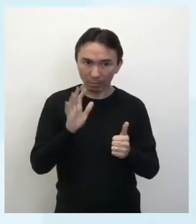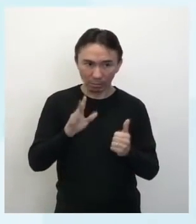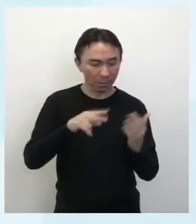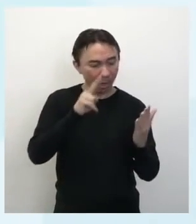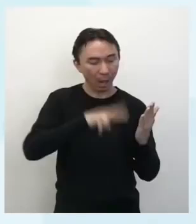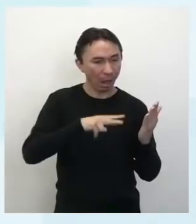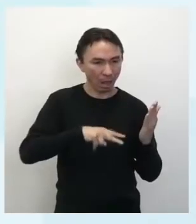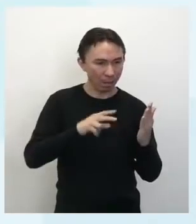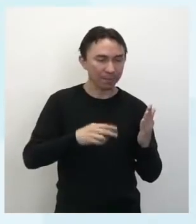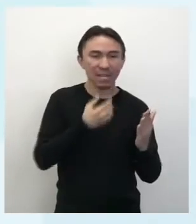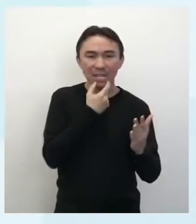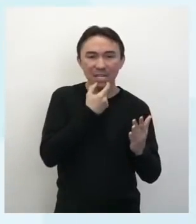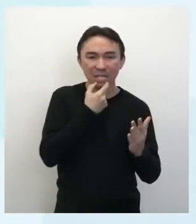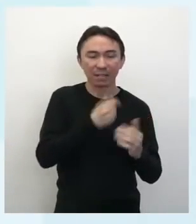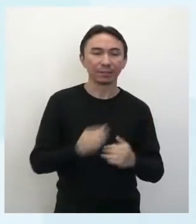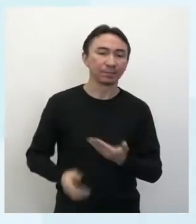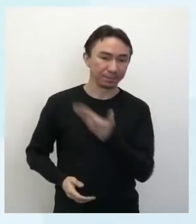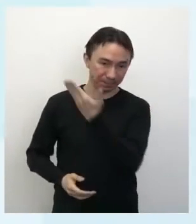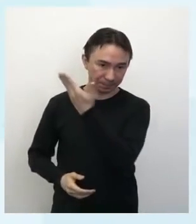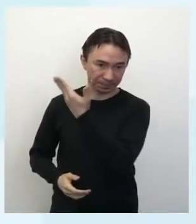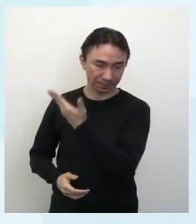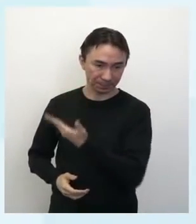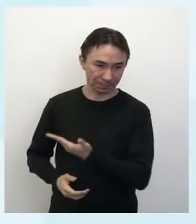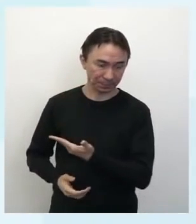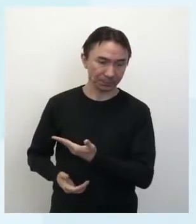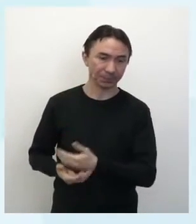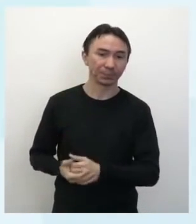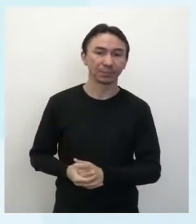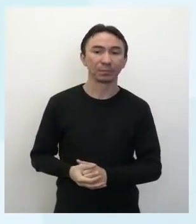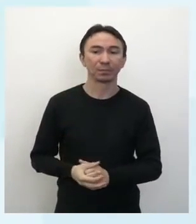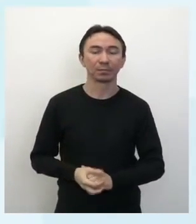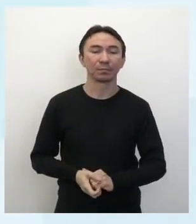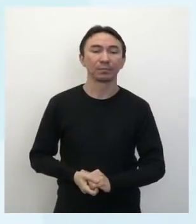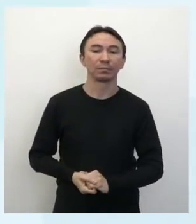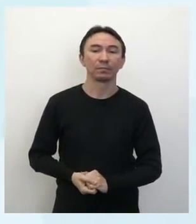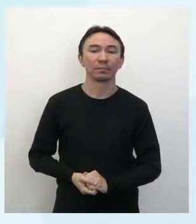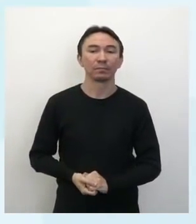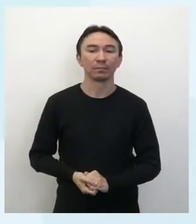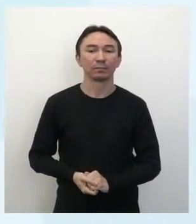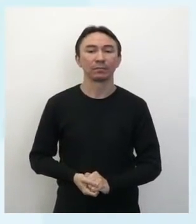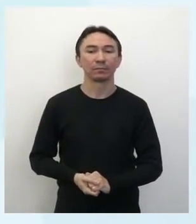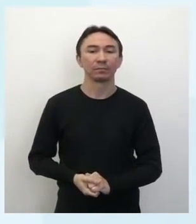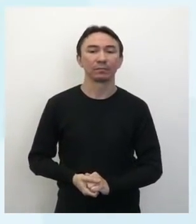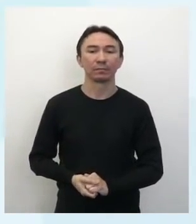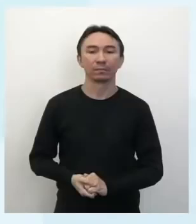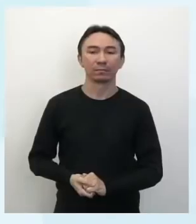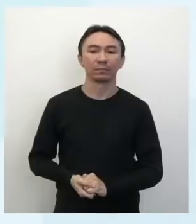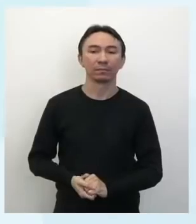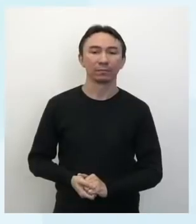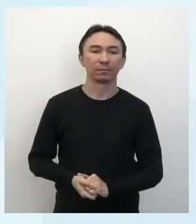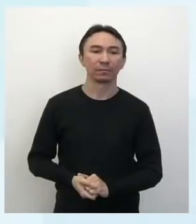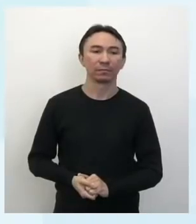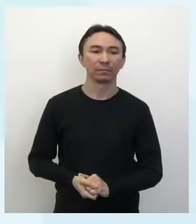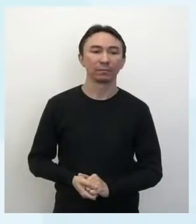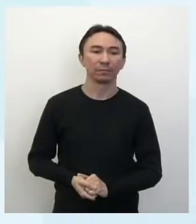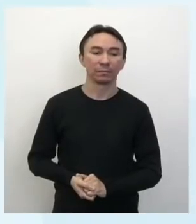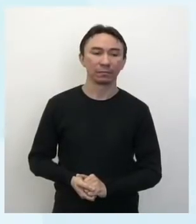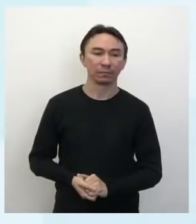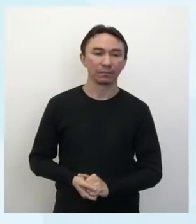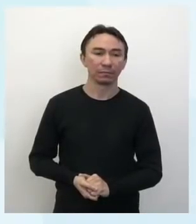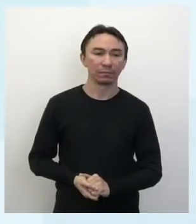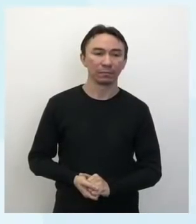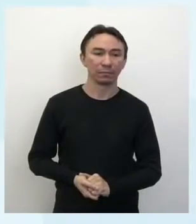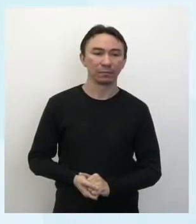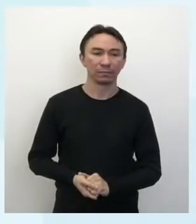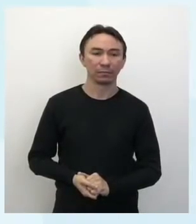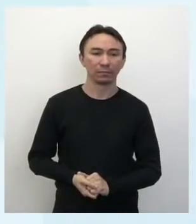lá. Australia is one of the largest countries in the world, but it is also the smallest continent.